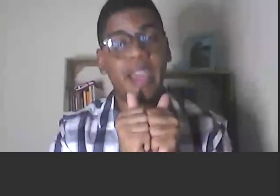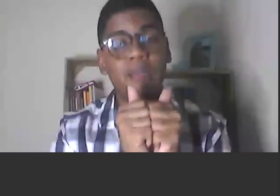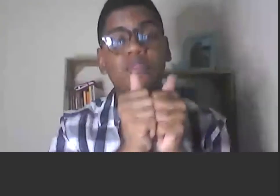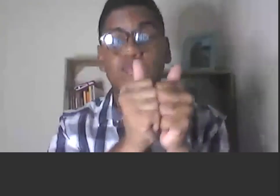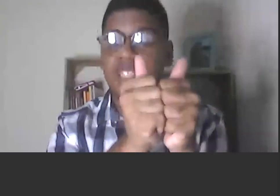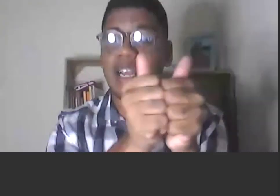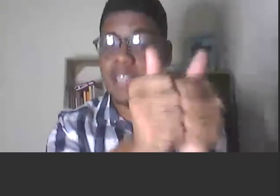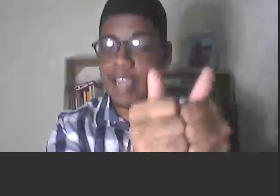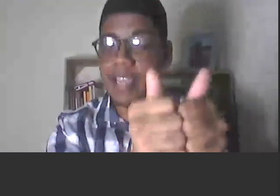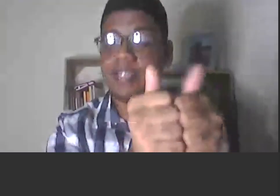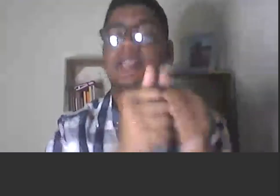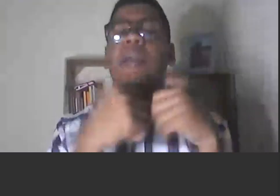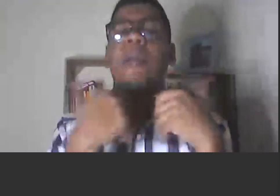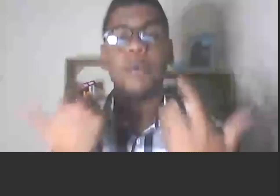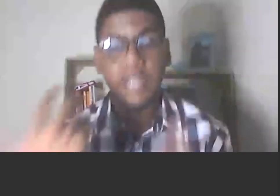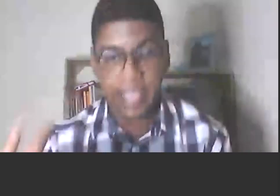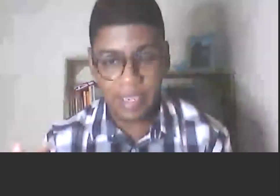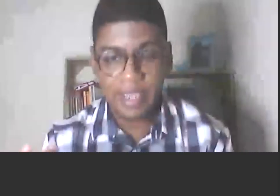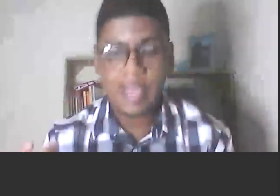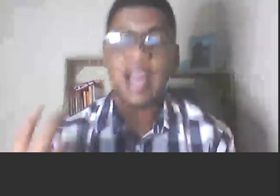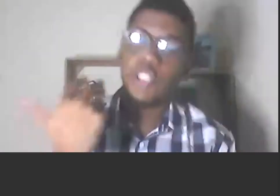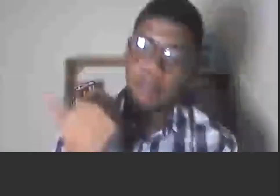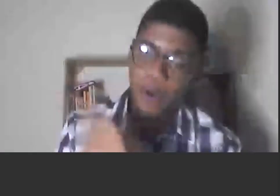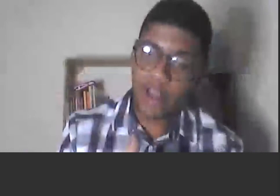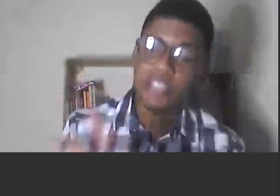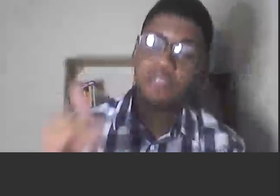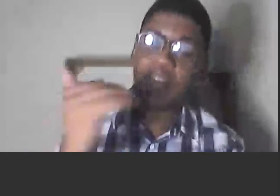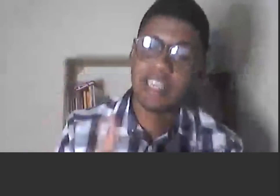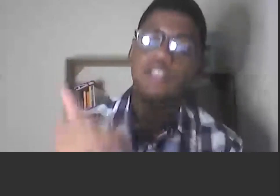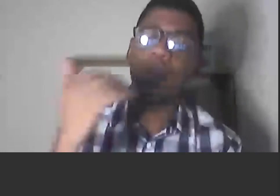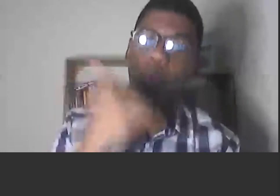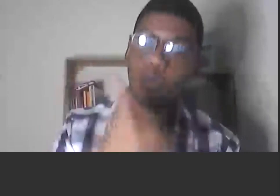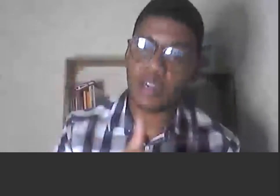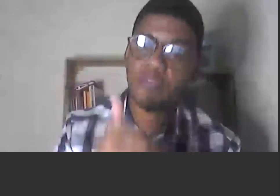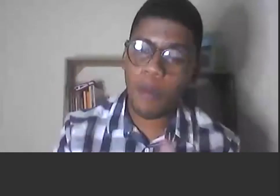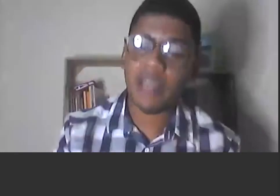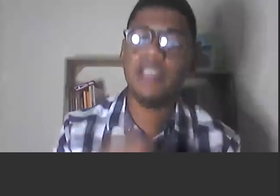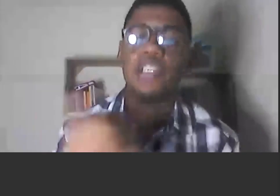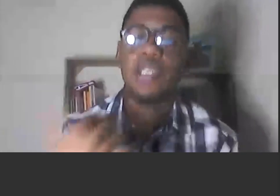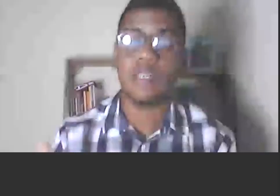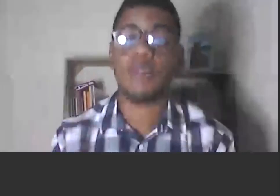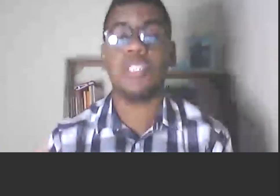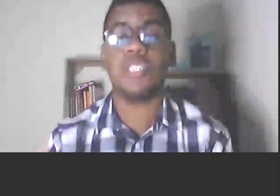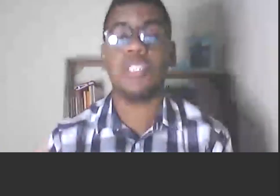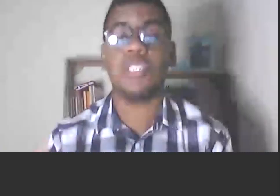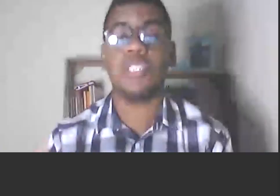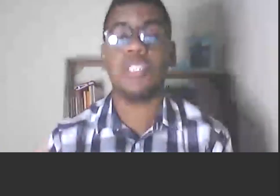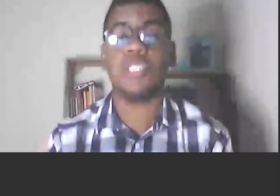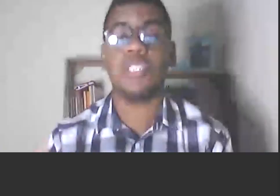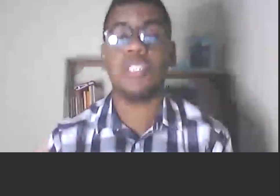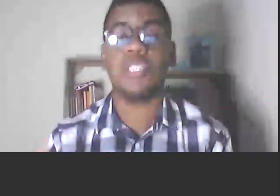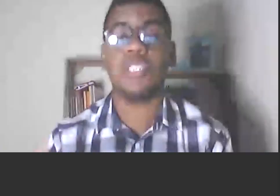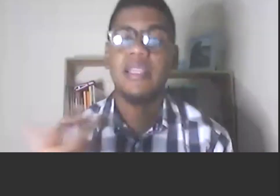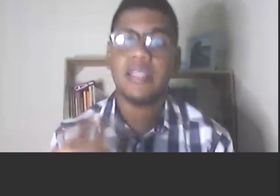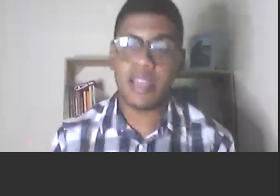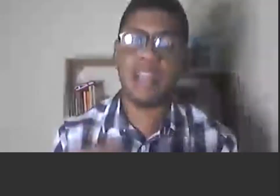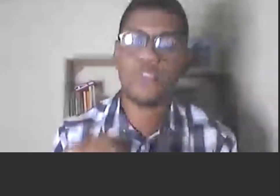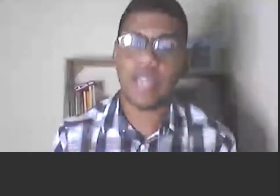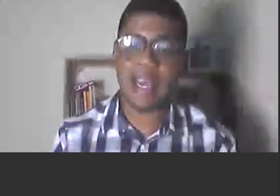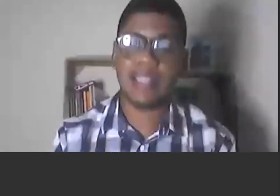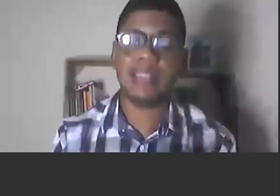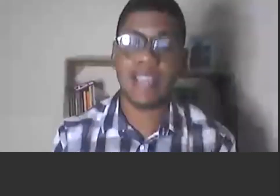Tá? O sinal seria esse. Porém, a gente pode fazer de uma outra forma, indicando a quantidade de pessoas